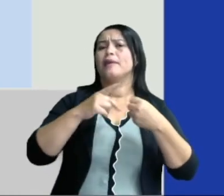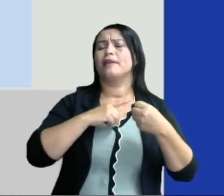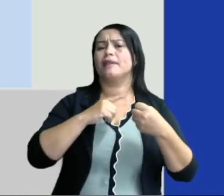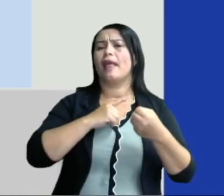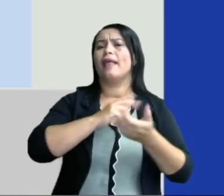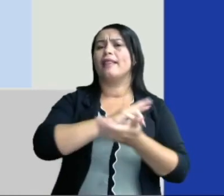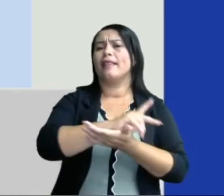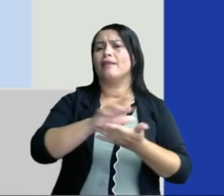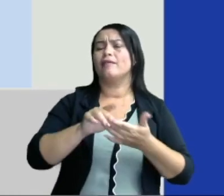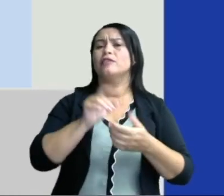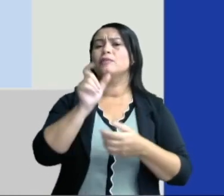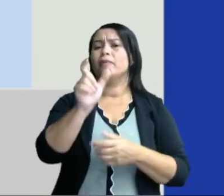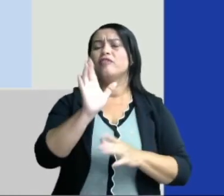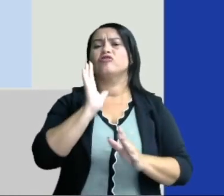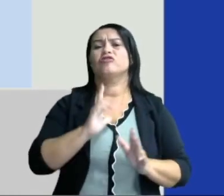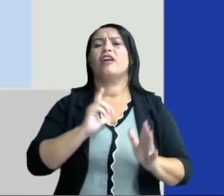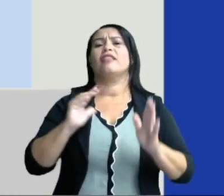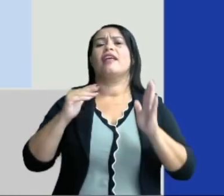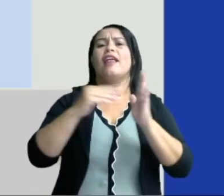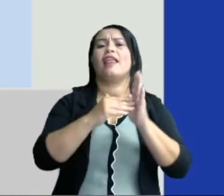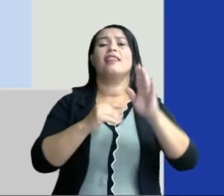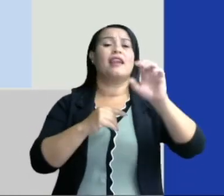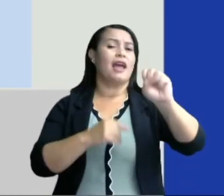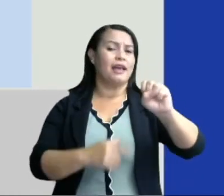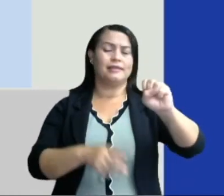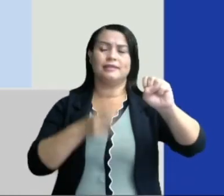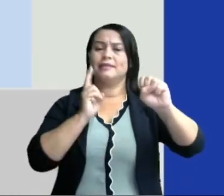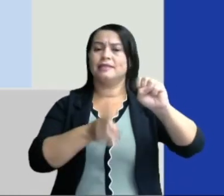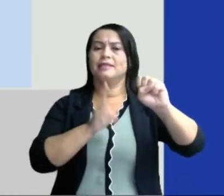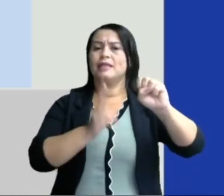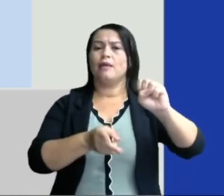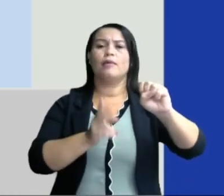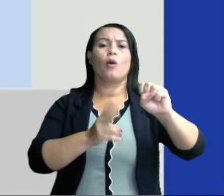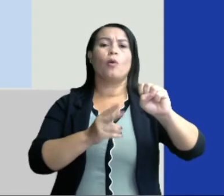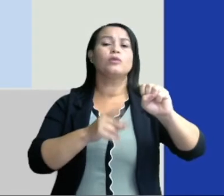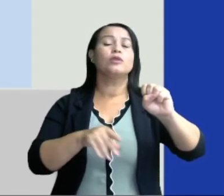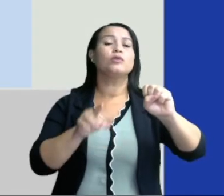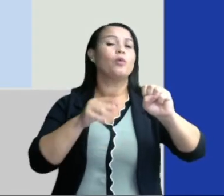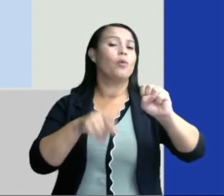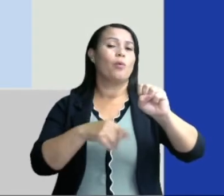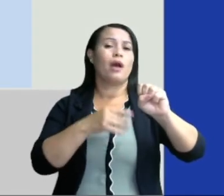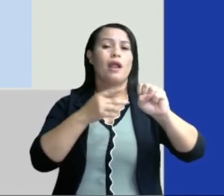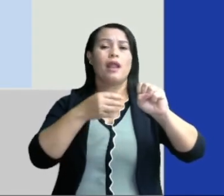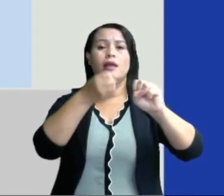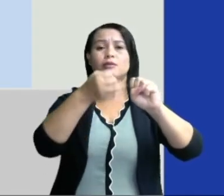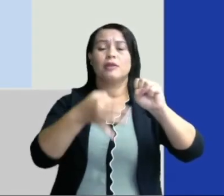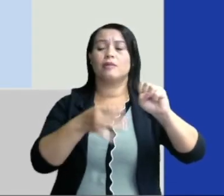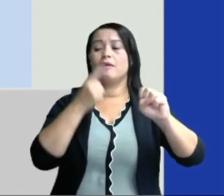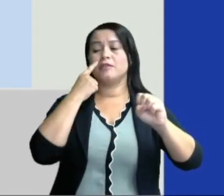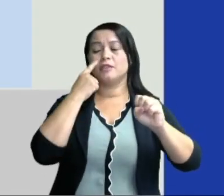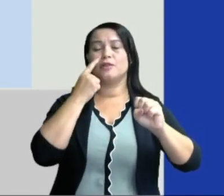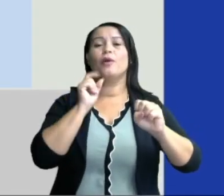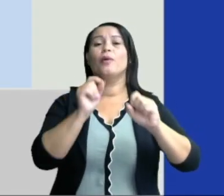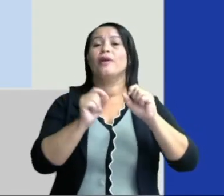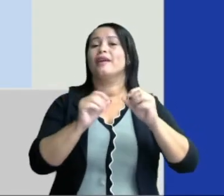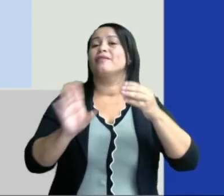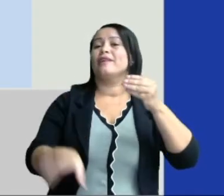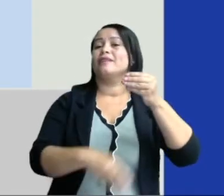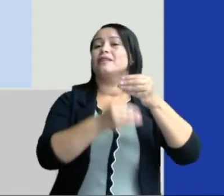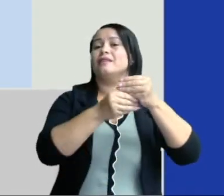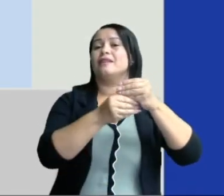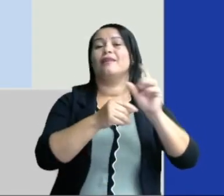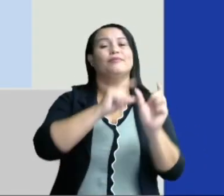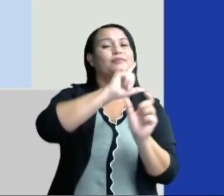que já possuem a letra S permanecerão grafados com S na palavra derivada. Acrescentará o